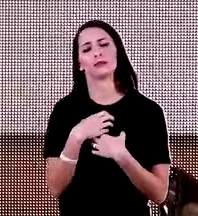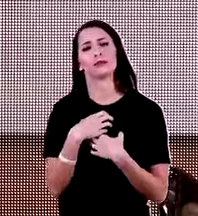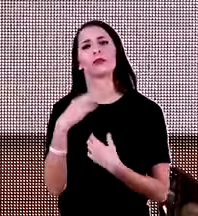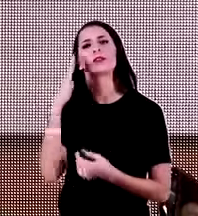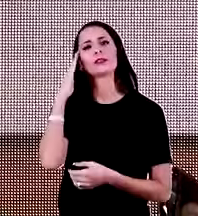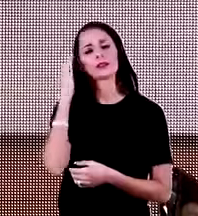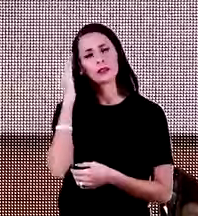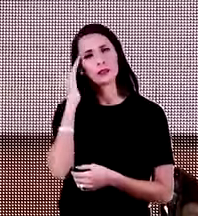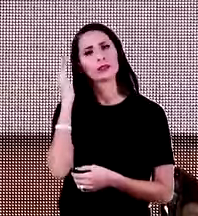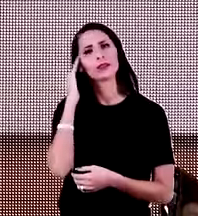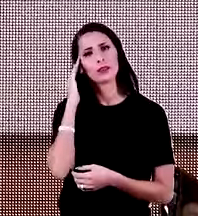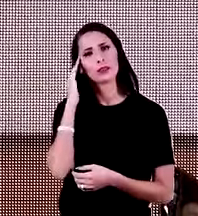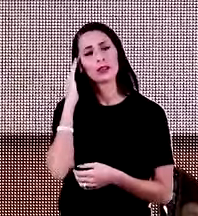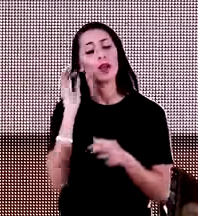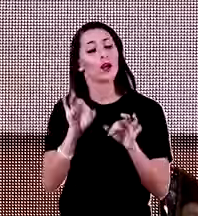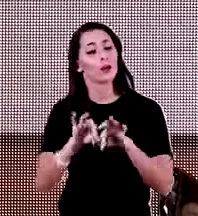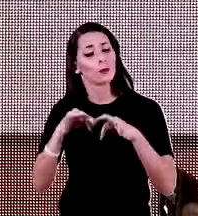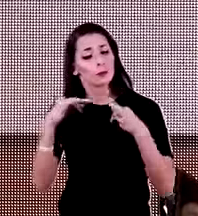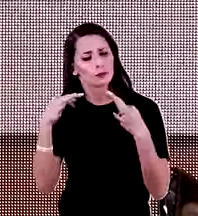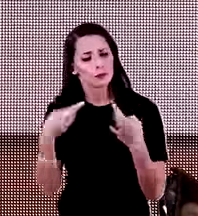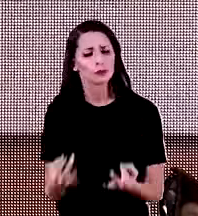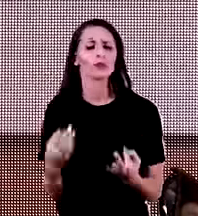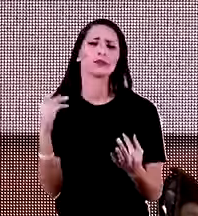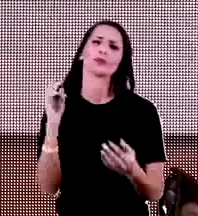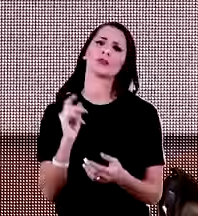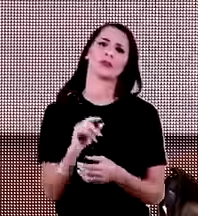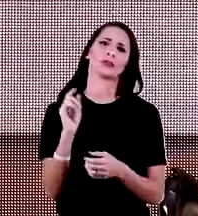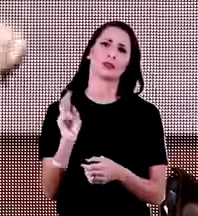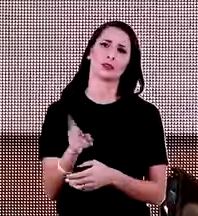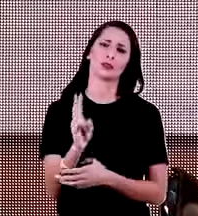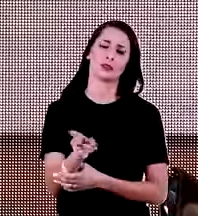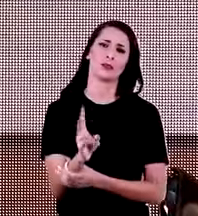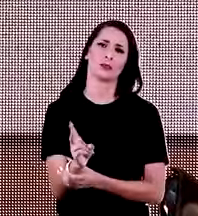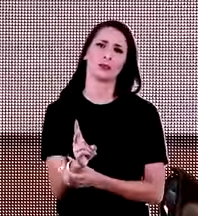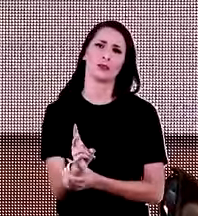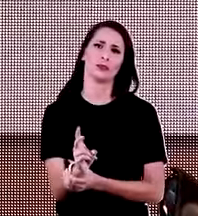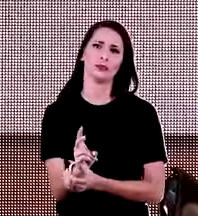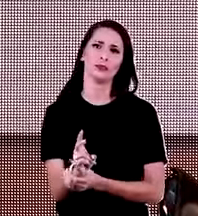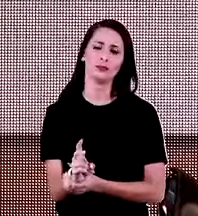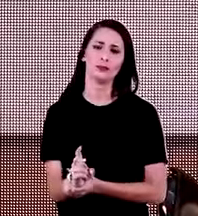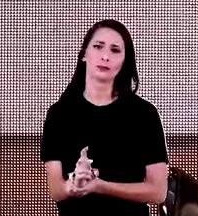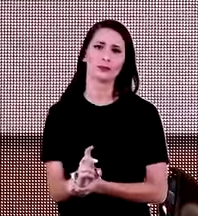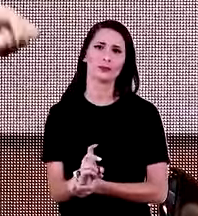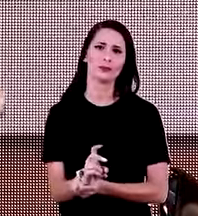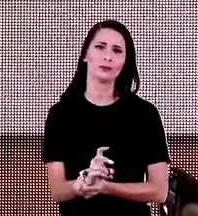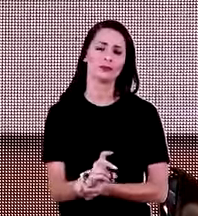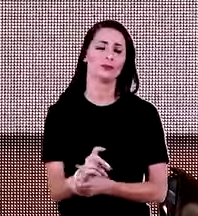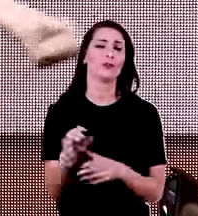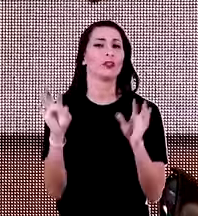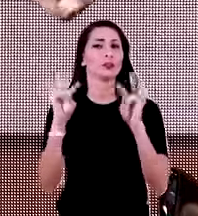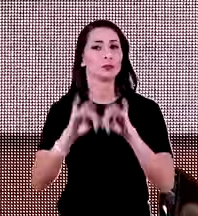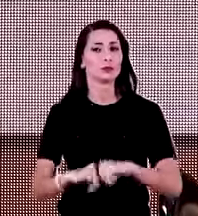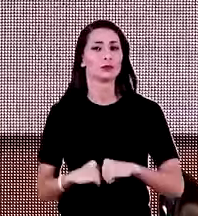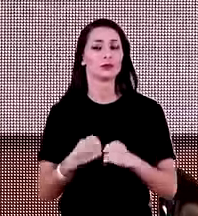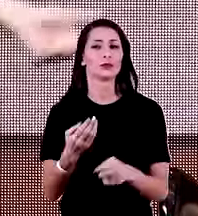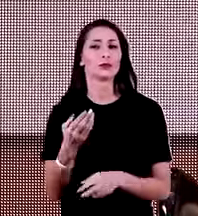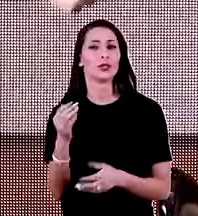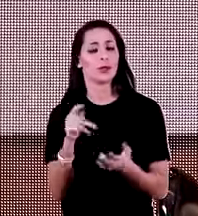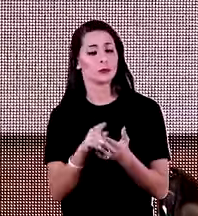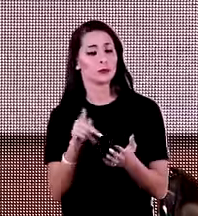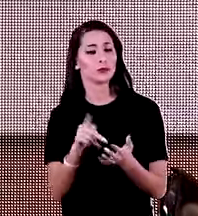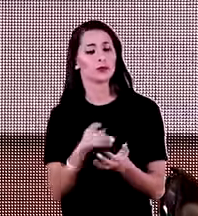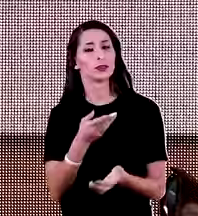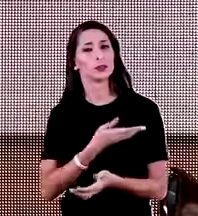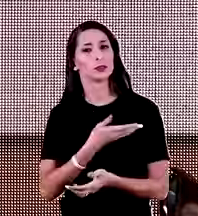verdade tem humildade o suficiente para ouvir o que precisa ouvir. E por fim, a amizade verdadeira se prova